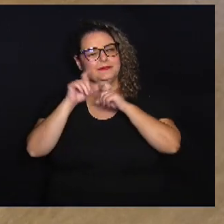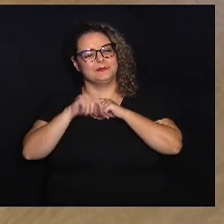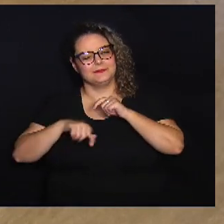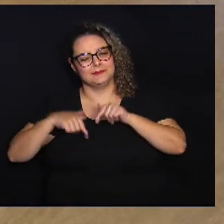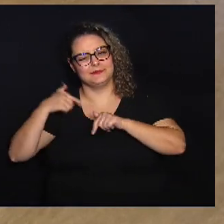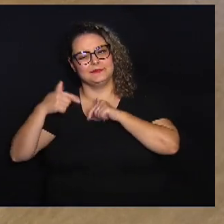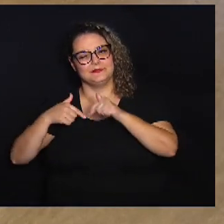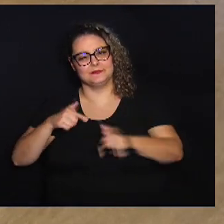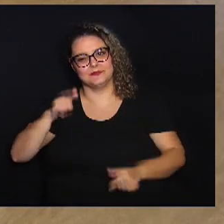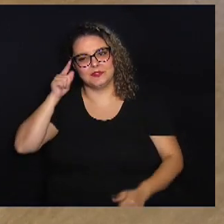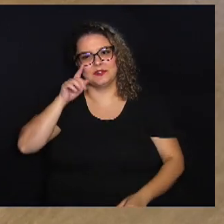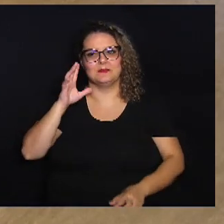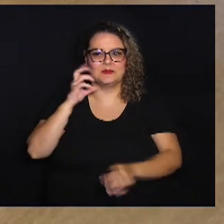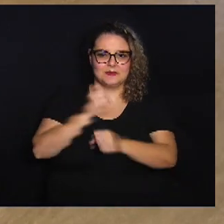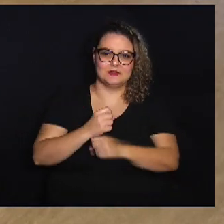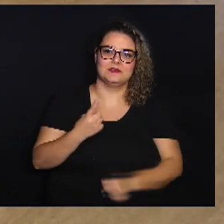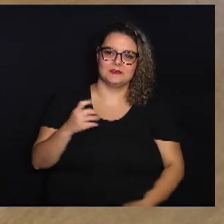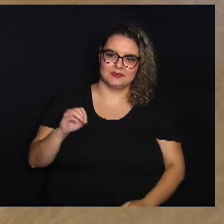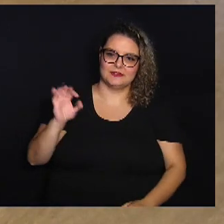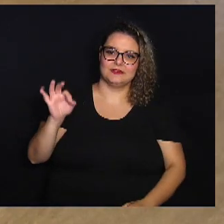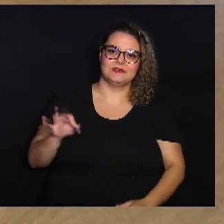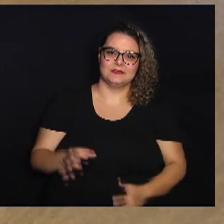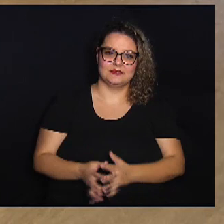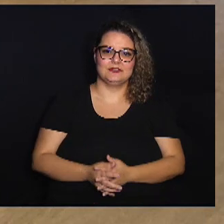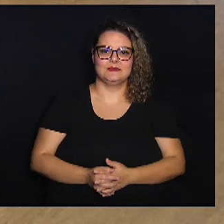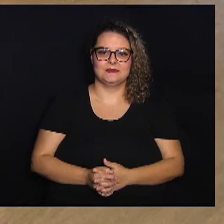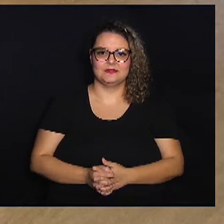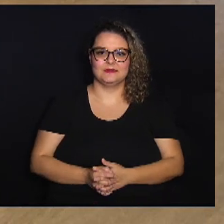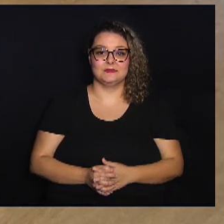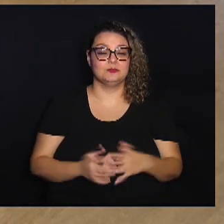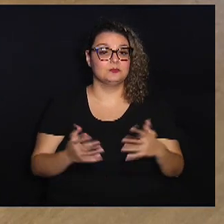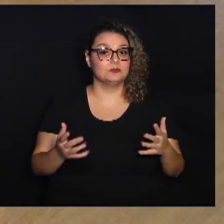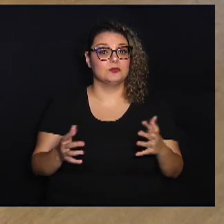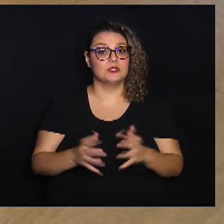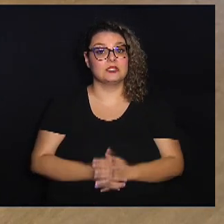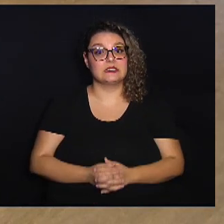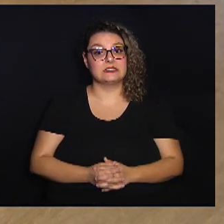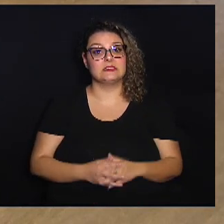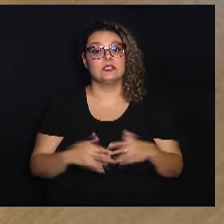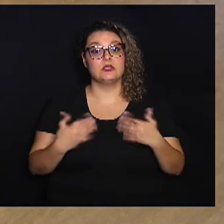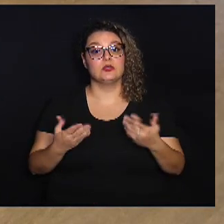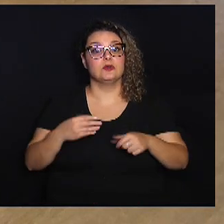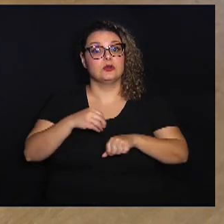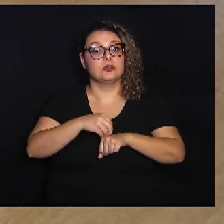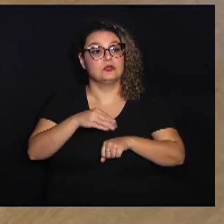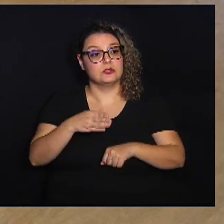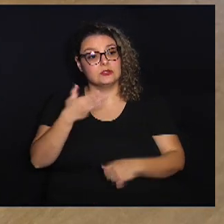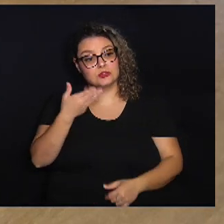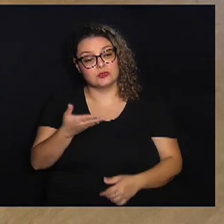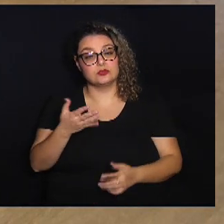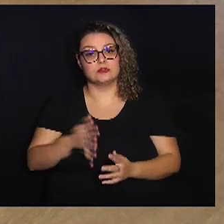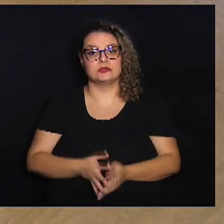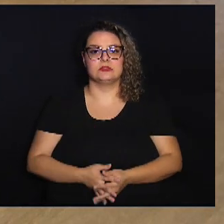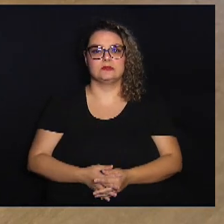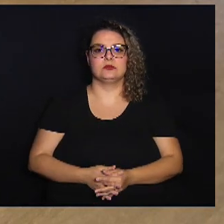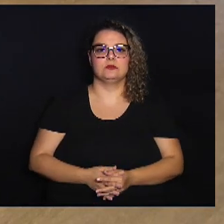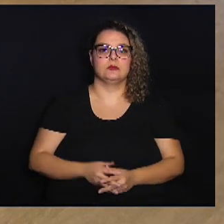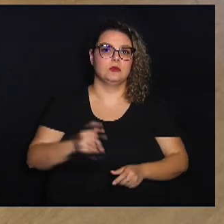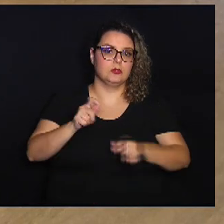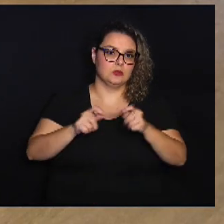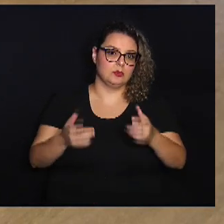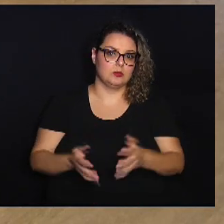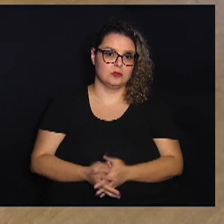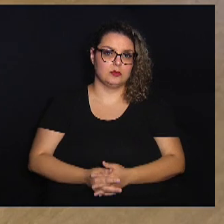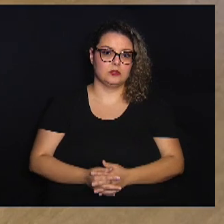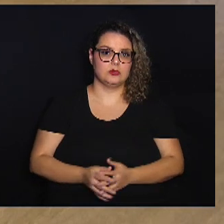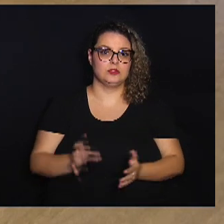gente conseguir estimar esse valor. Bom, quais as dicas que você dá para o pessoal que tem, de